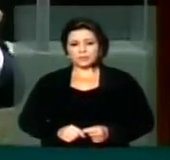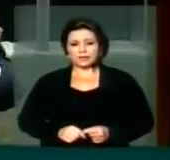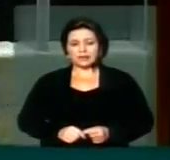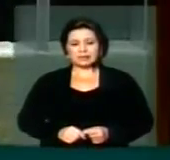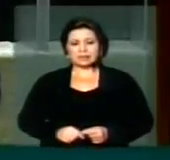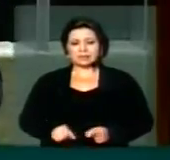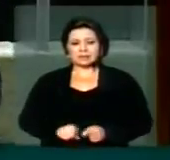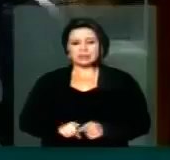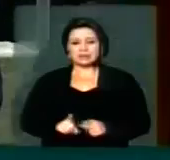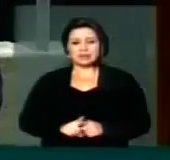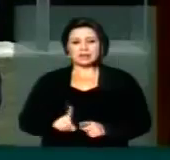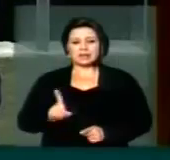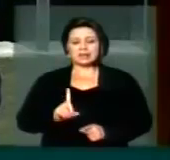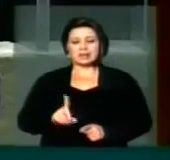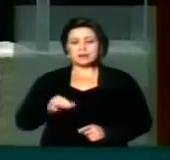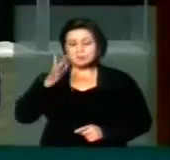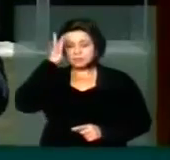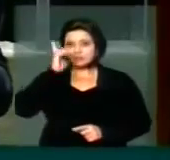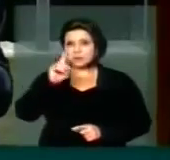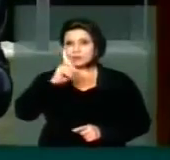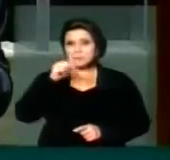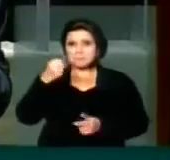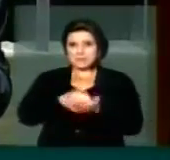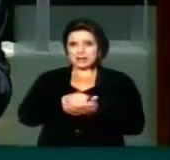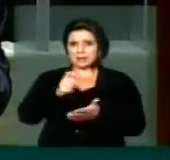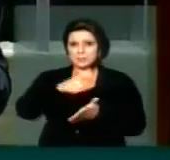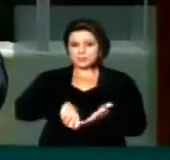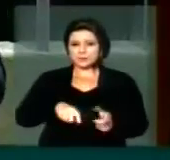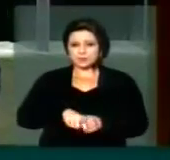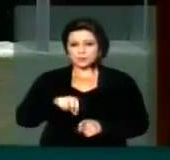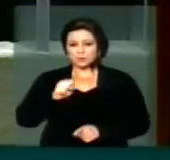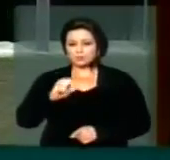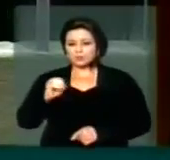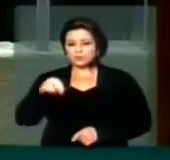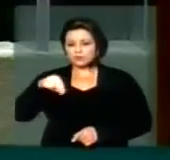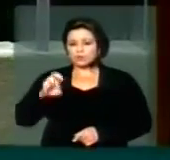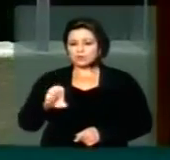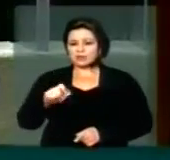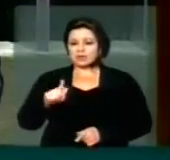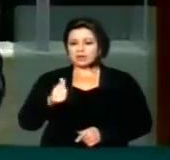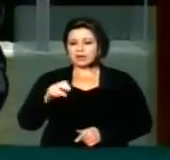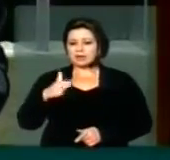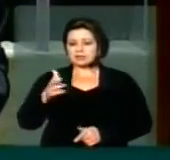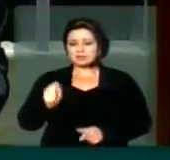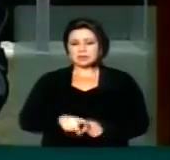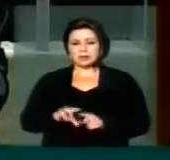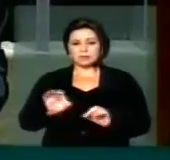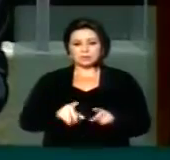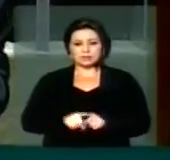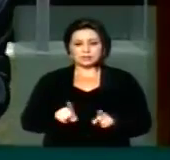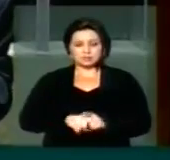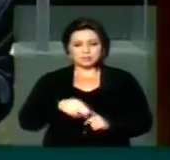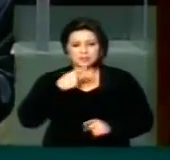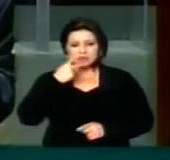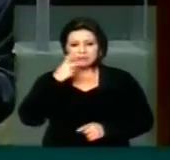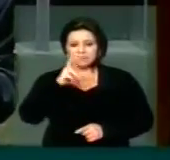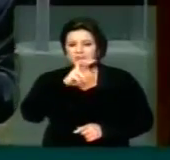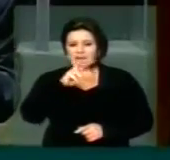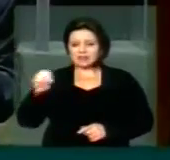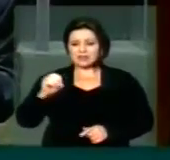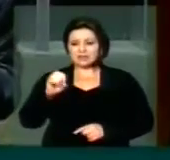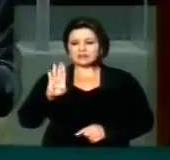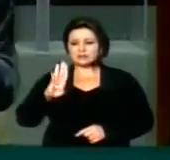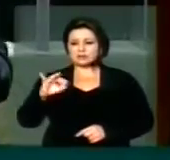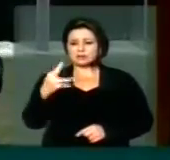a sonegação de impostos publicada pelo Simprofaz está falando em 500